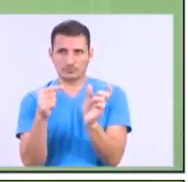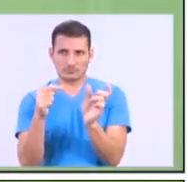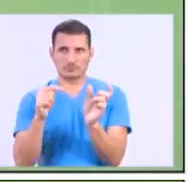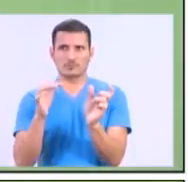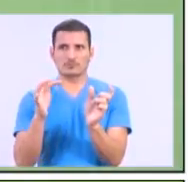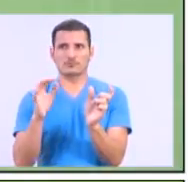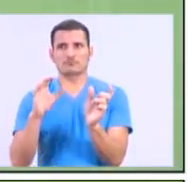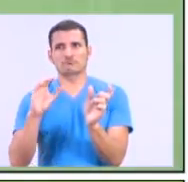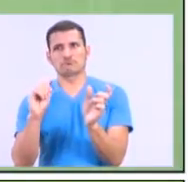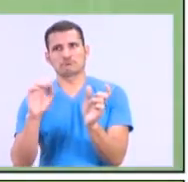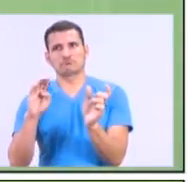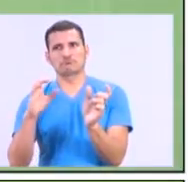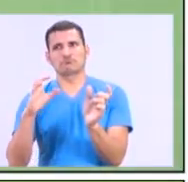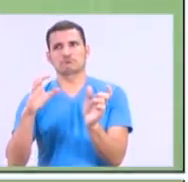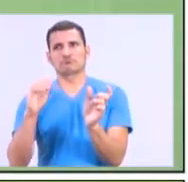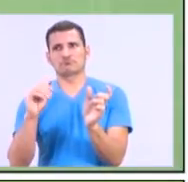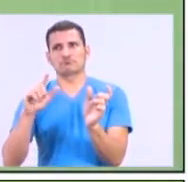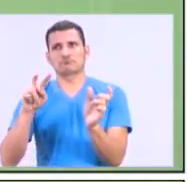nome.